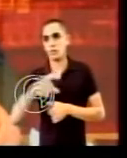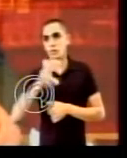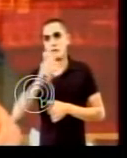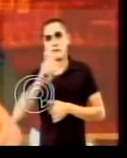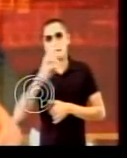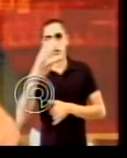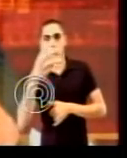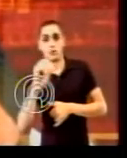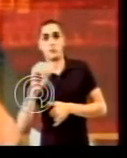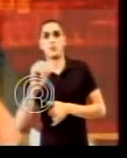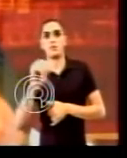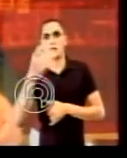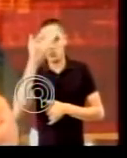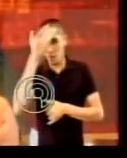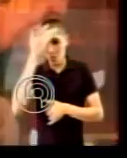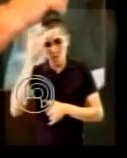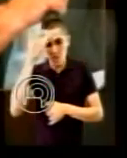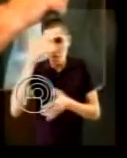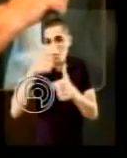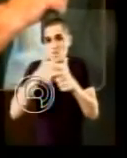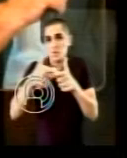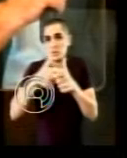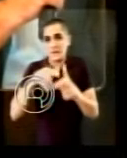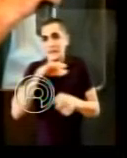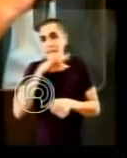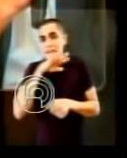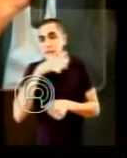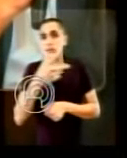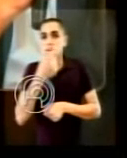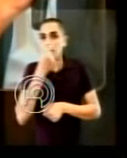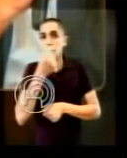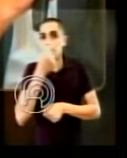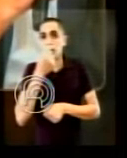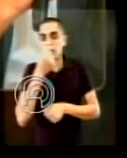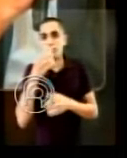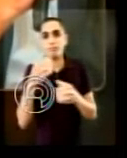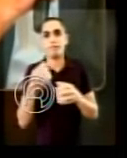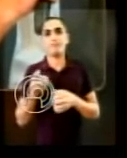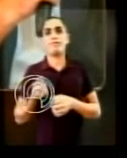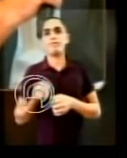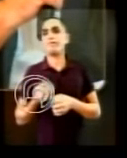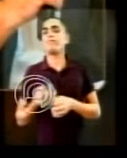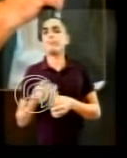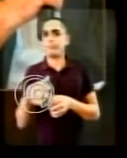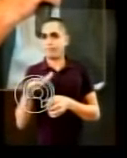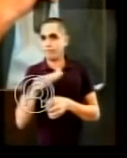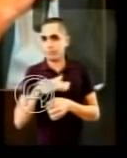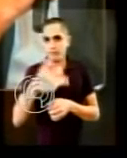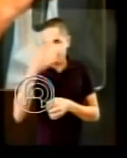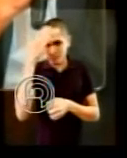79.530 estado gripal. Desses estado gripais,